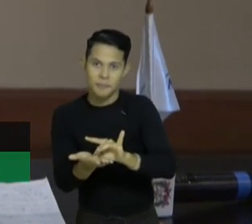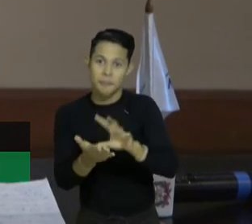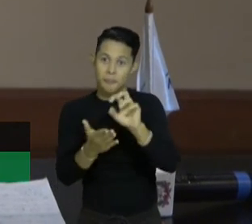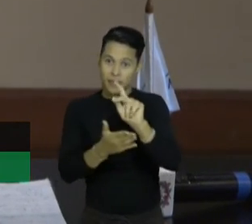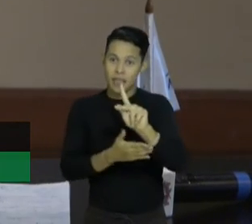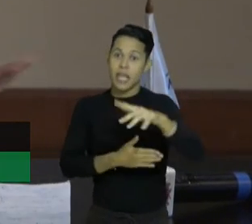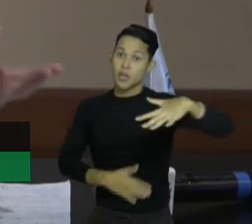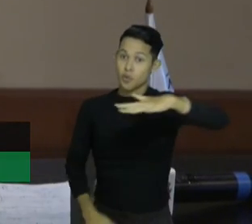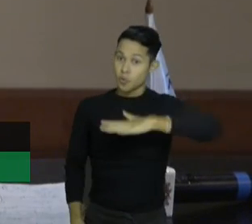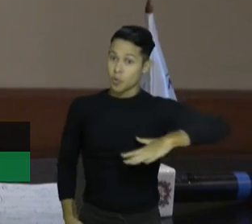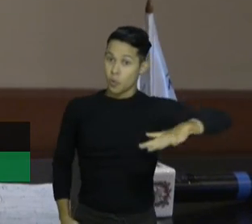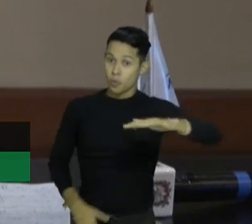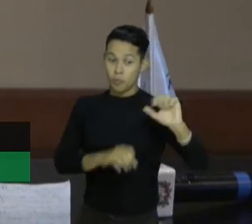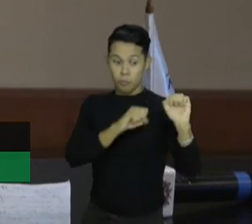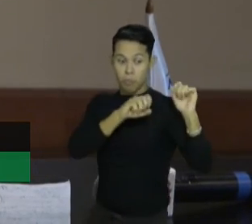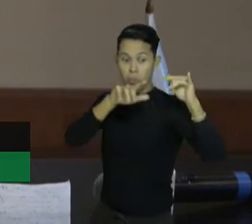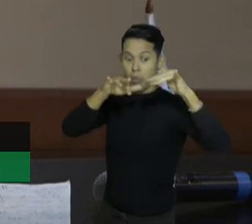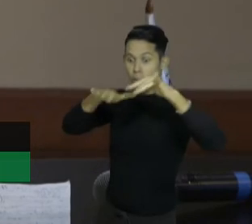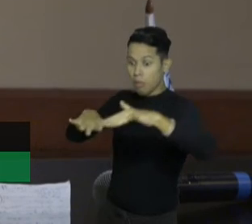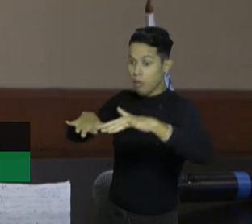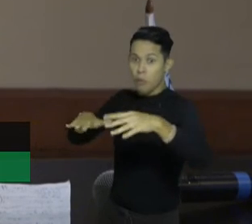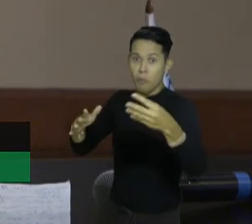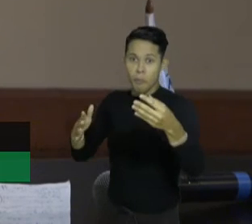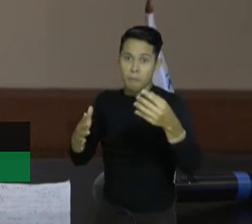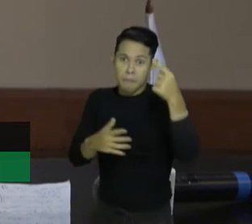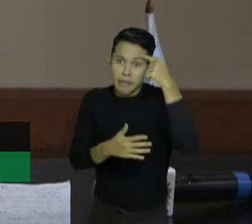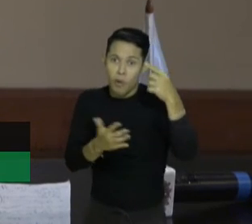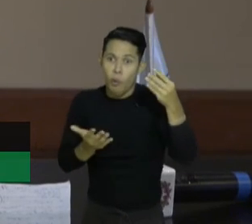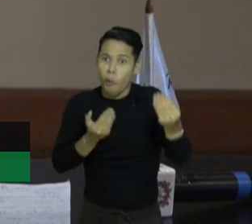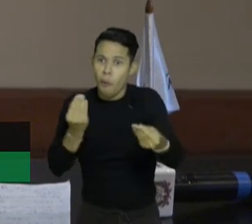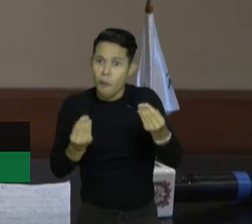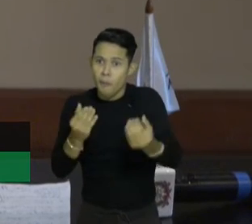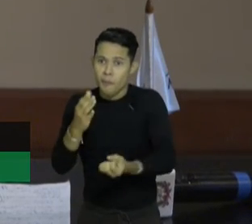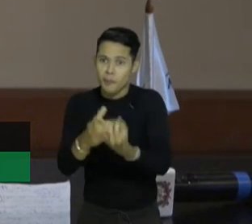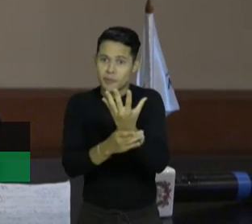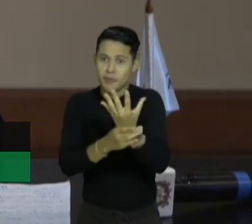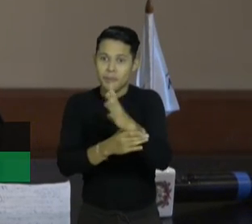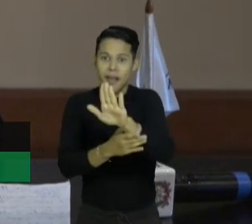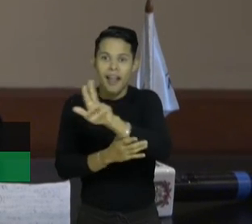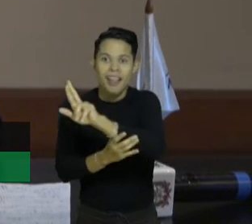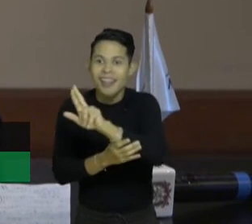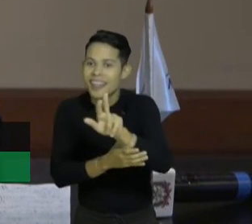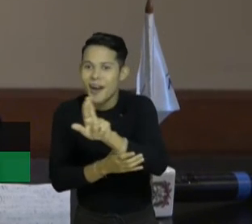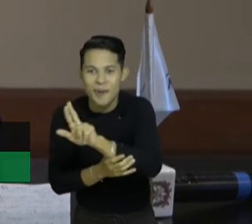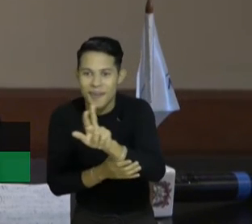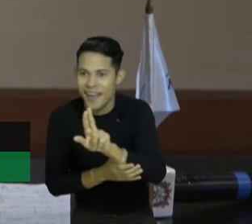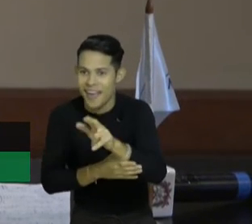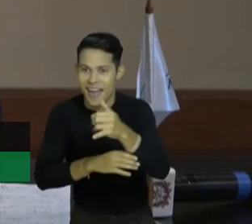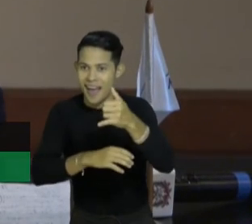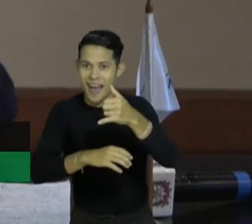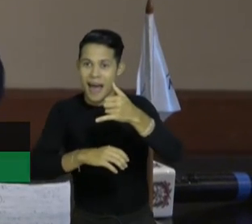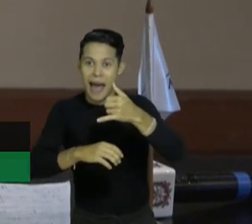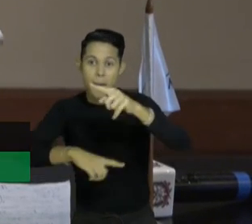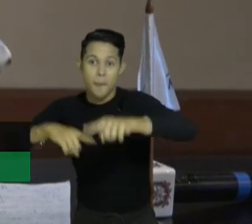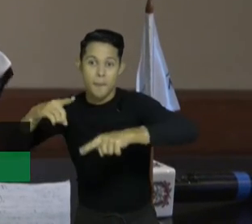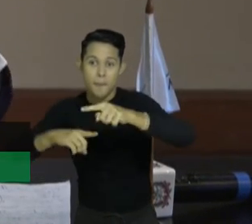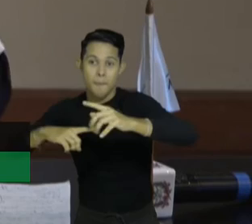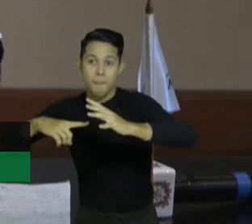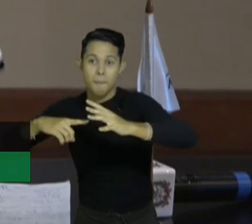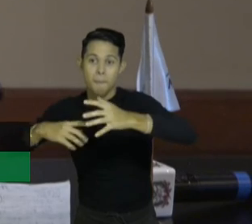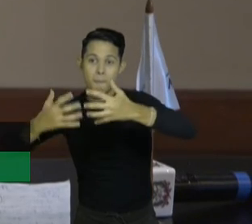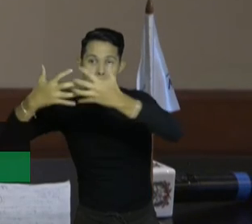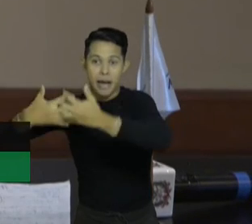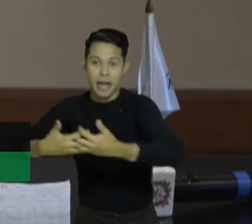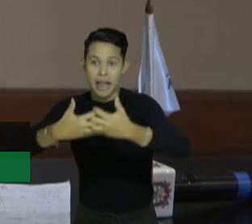o galpão que máquina como é que ele construiu essa máquina na verdade não era uma máquina era um Porto então ele exportava